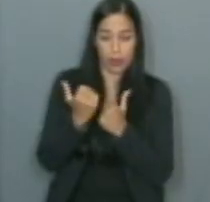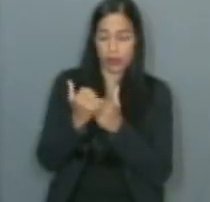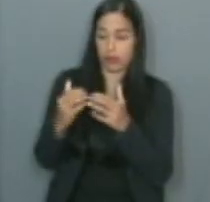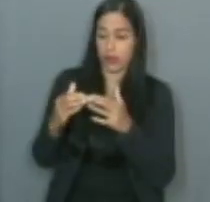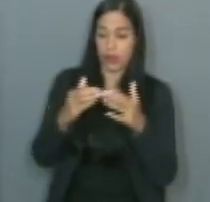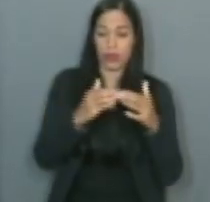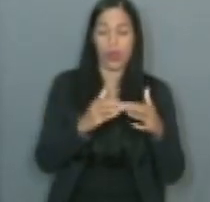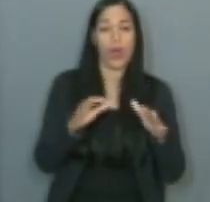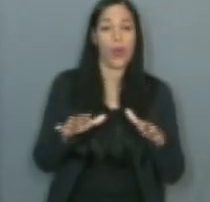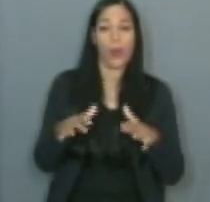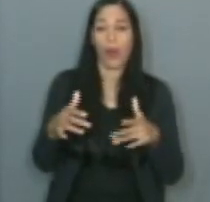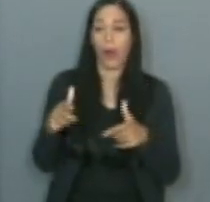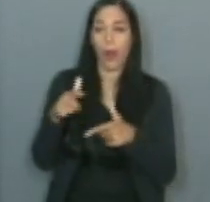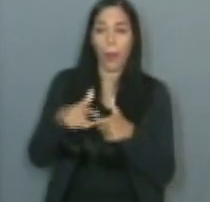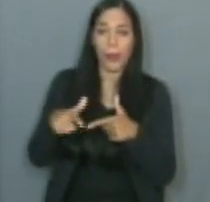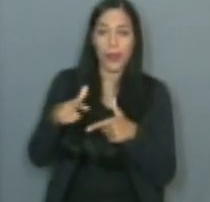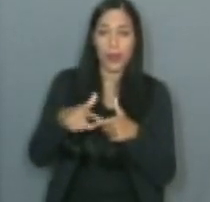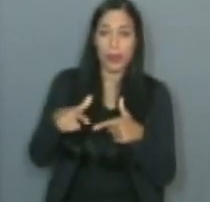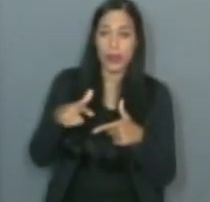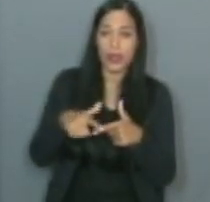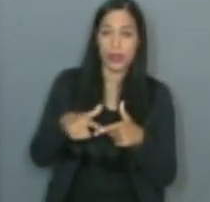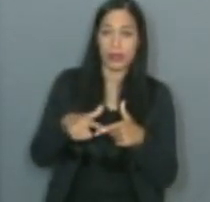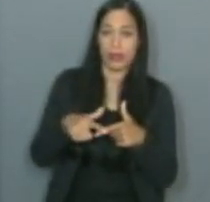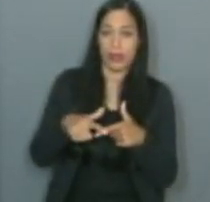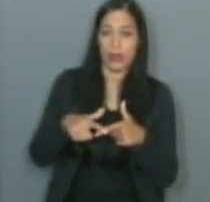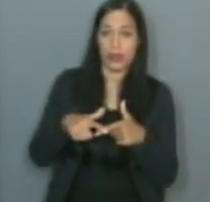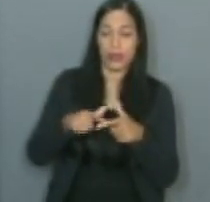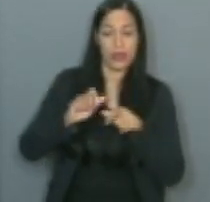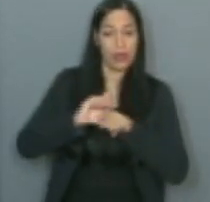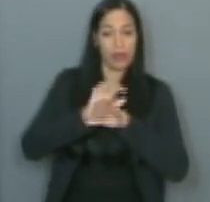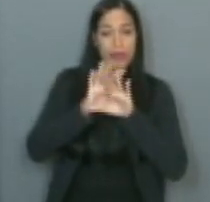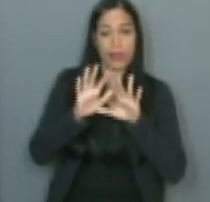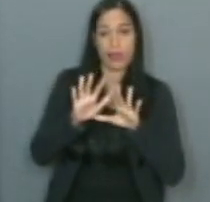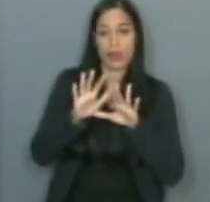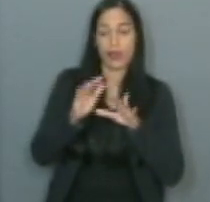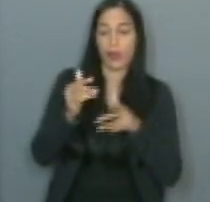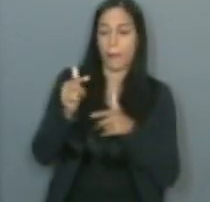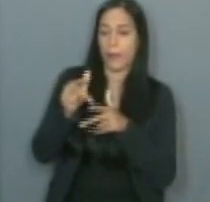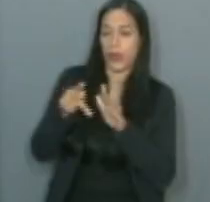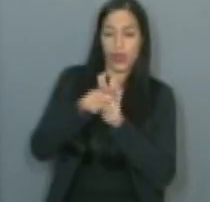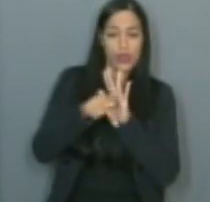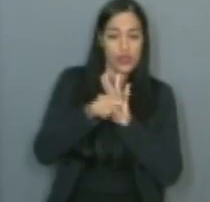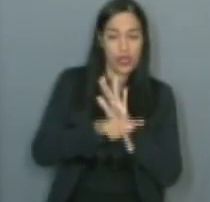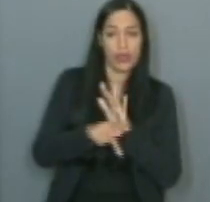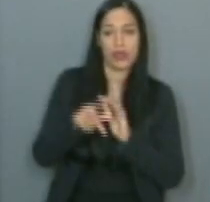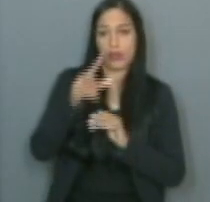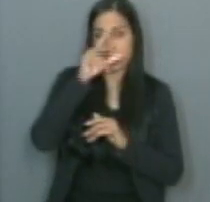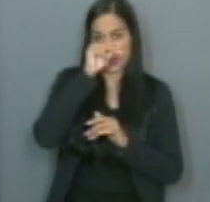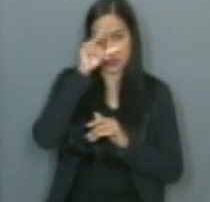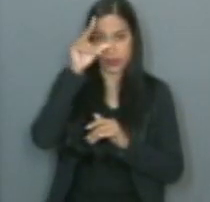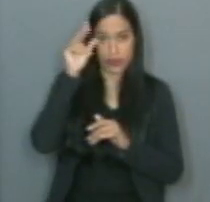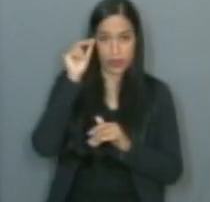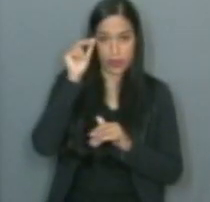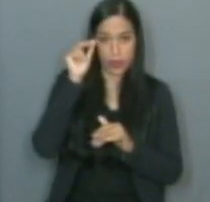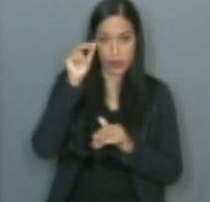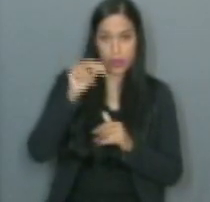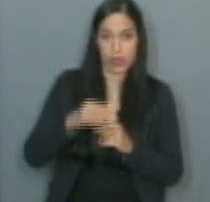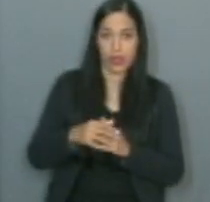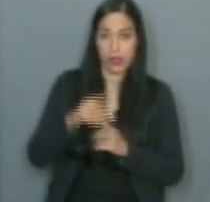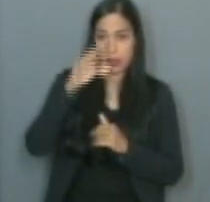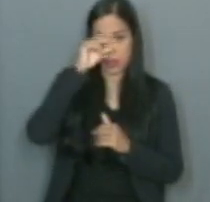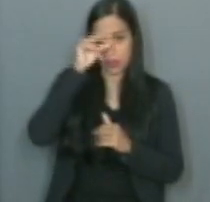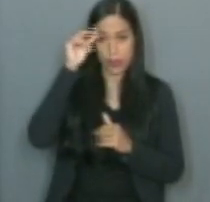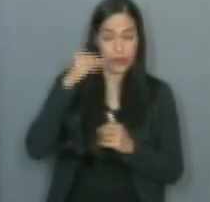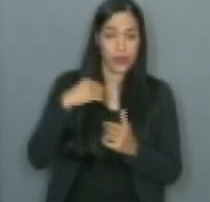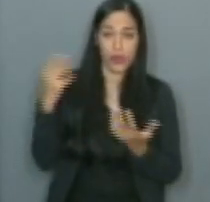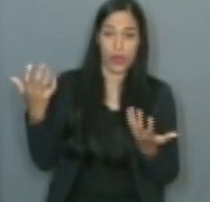Qual é o problema de deixar transparente qualquer tipo de projeto ou ação da prefeitura? É porque a prefeitura não